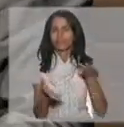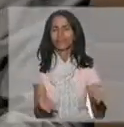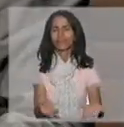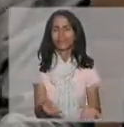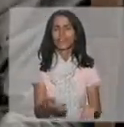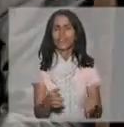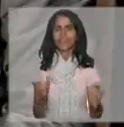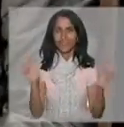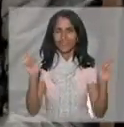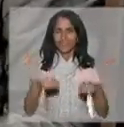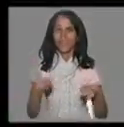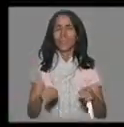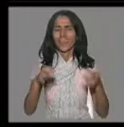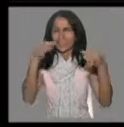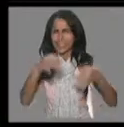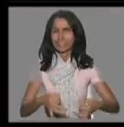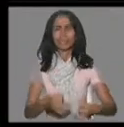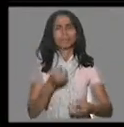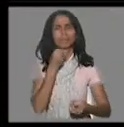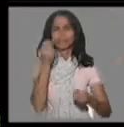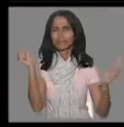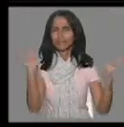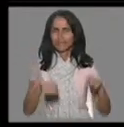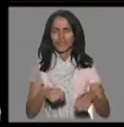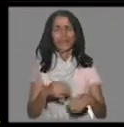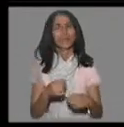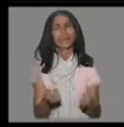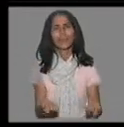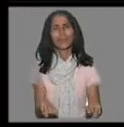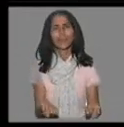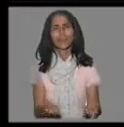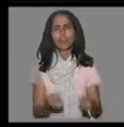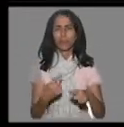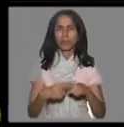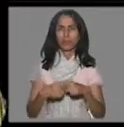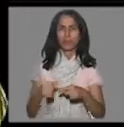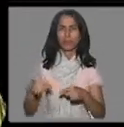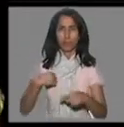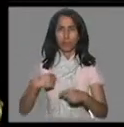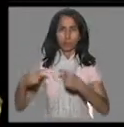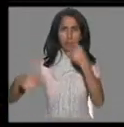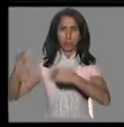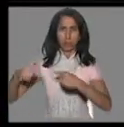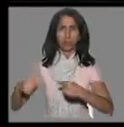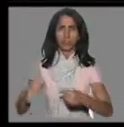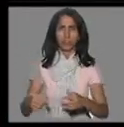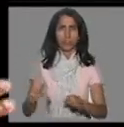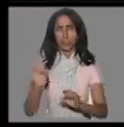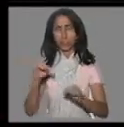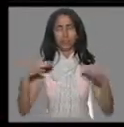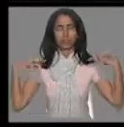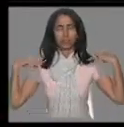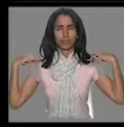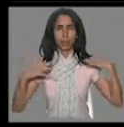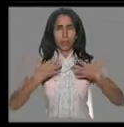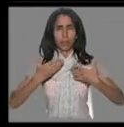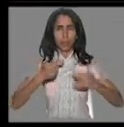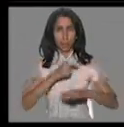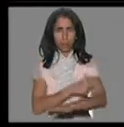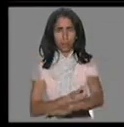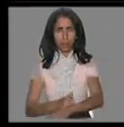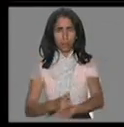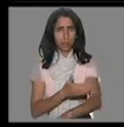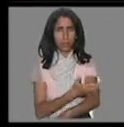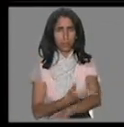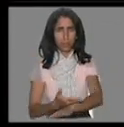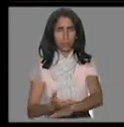coisa dá certo, né? Dá certo, é super possível. Não é porque você é político que você vai usar uma camiseta branca com uma frase